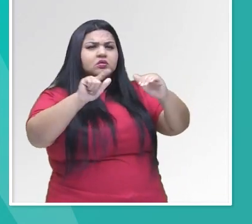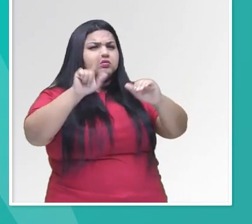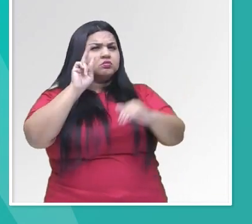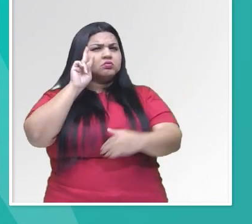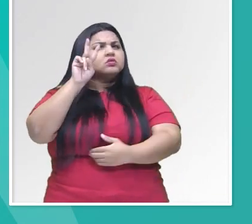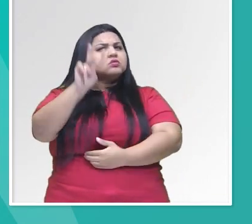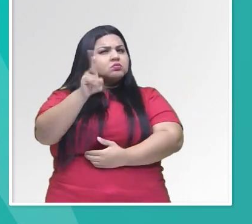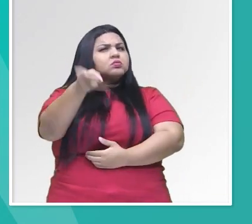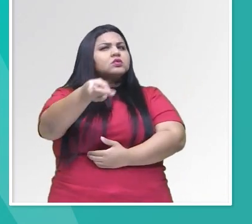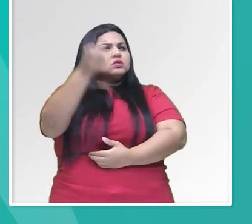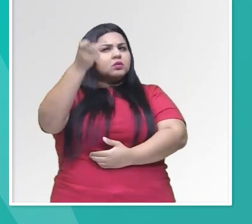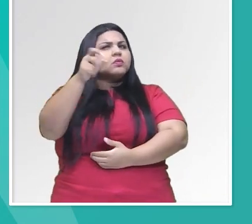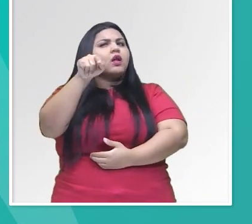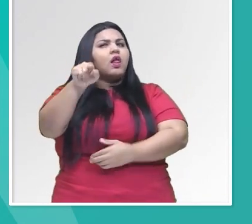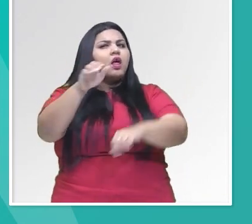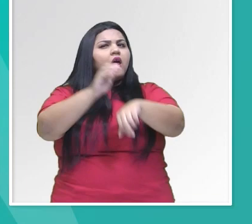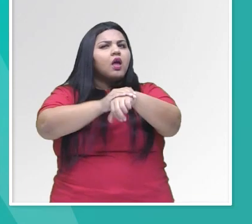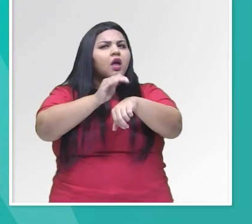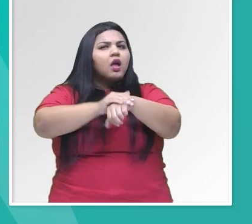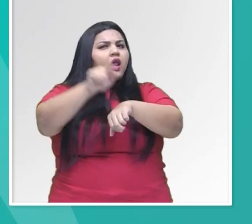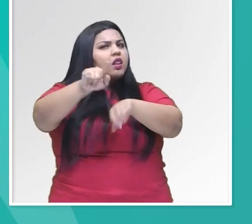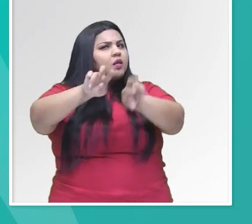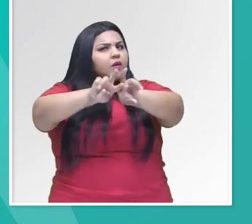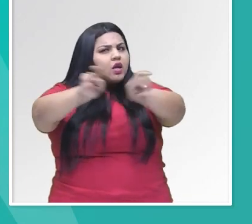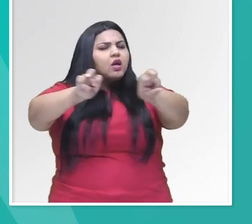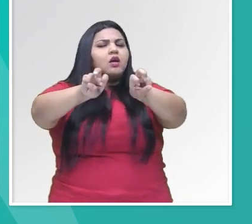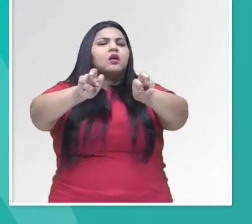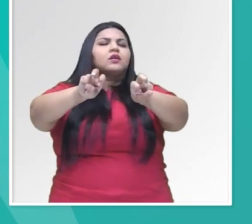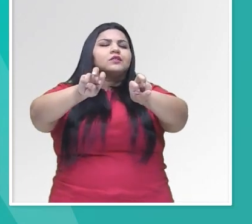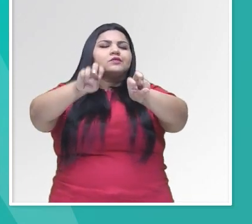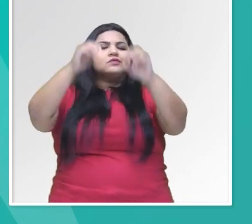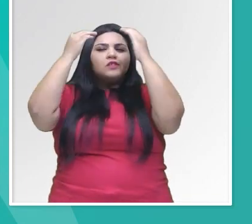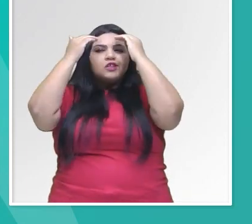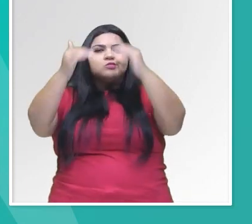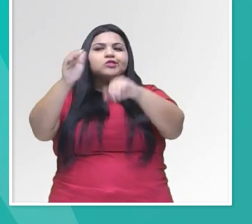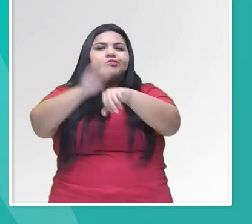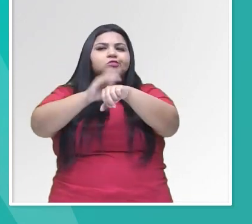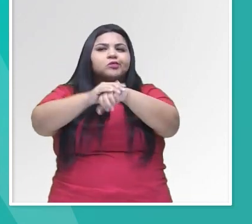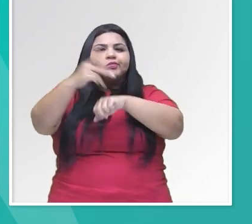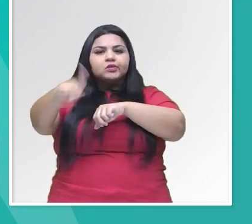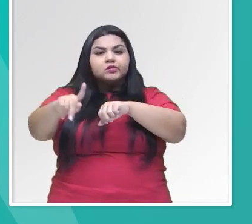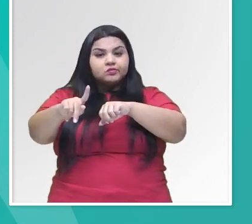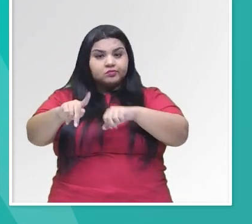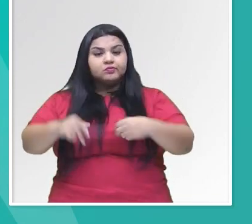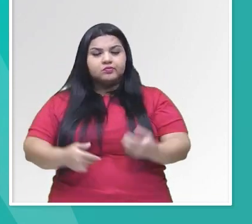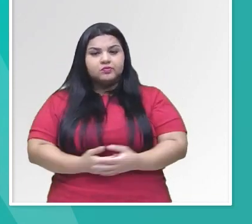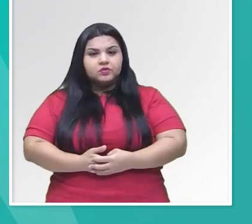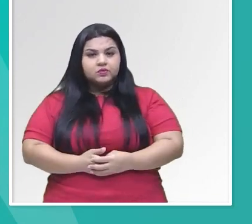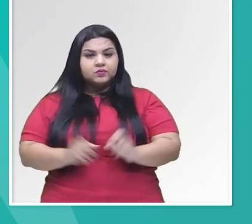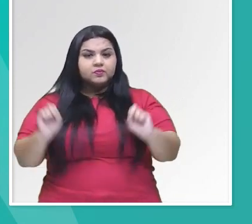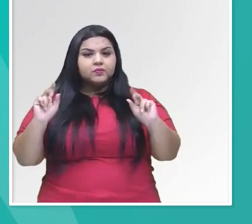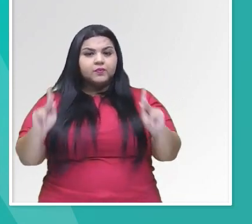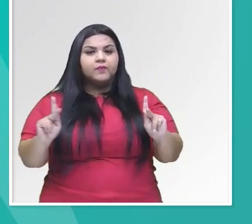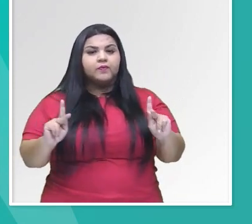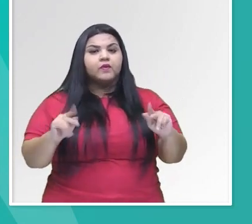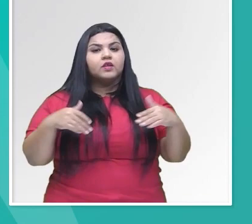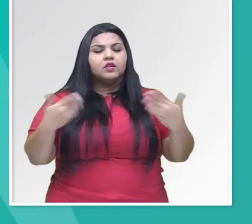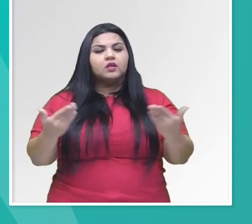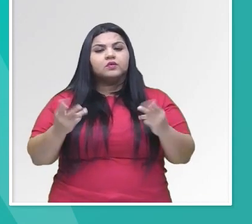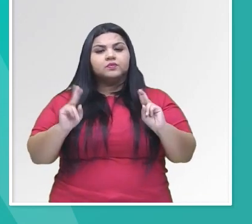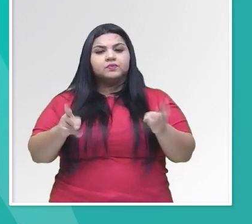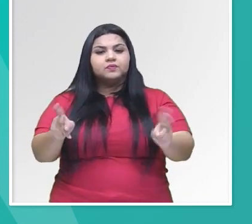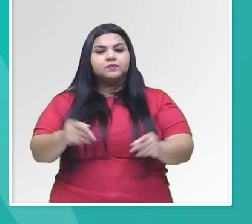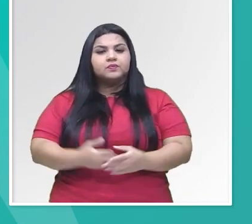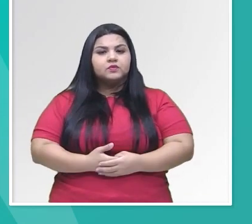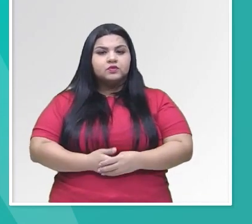pessoa também não se respeita. Se ela não respeita a si mesma, ela não respeita os outros, ok? Então vamos